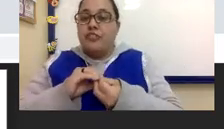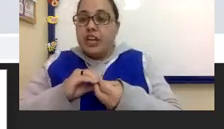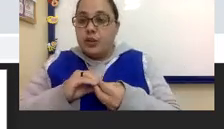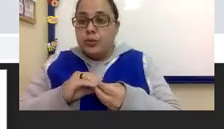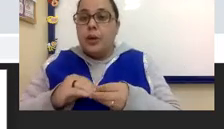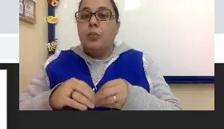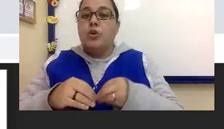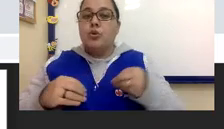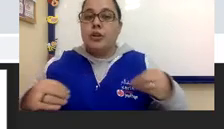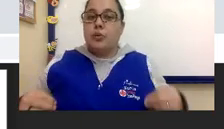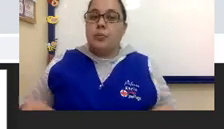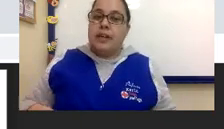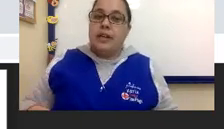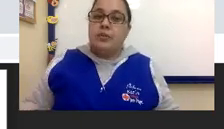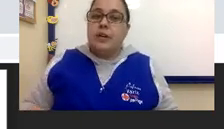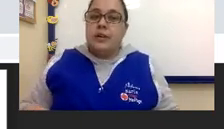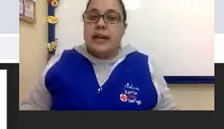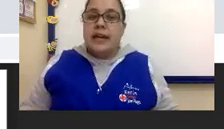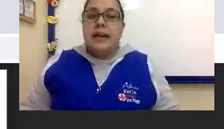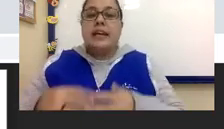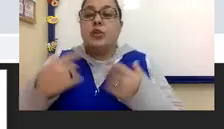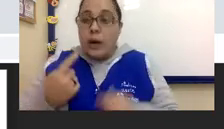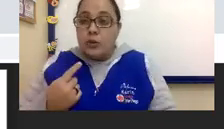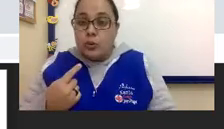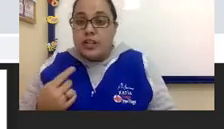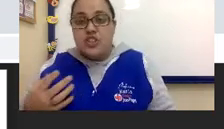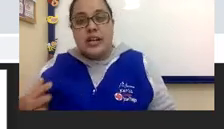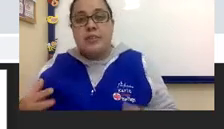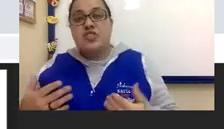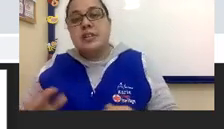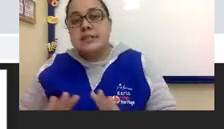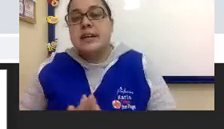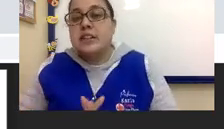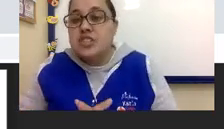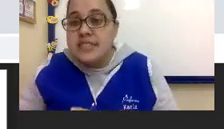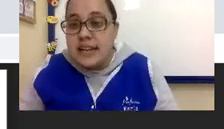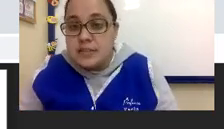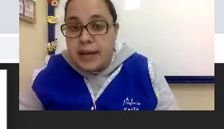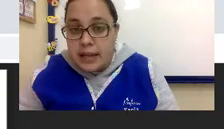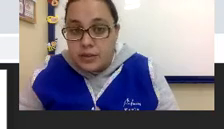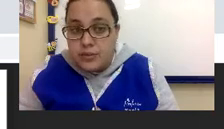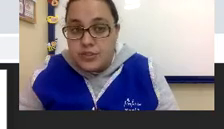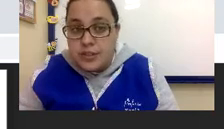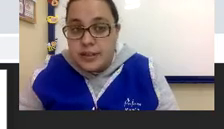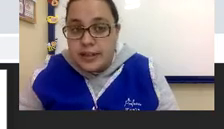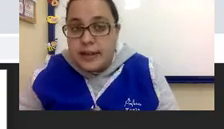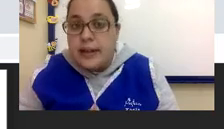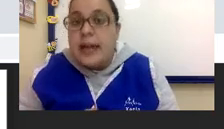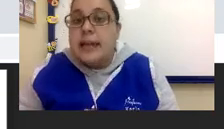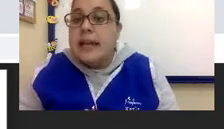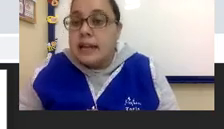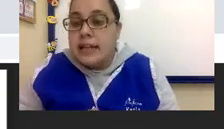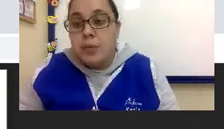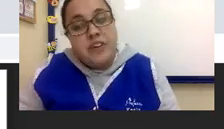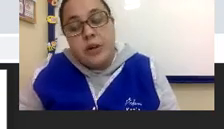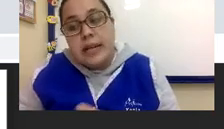tubo fino, muito comprido, né? Que num adulto ele chega a medir cerca de 6 metros, né?